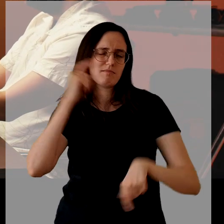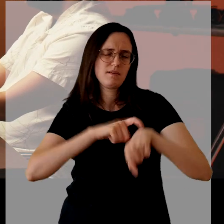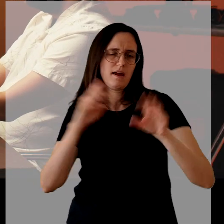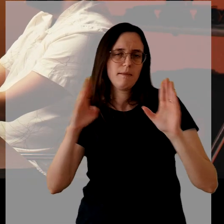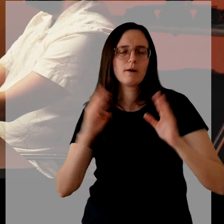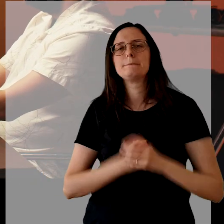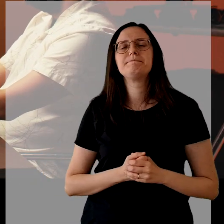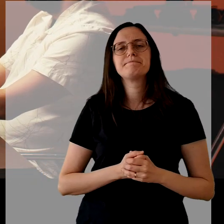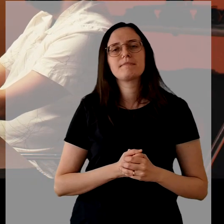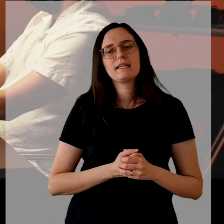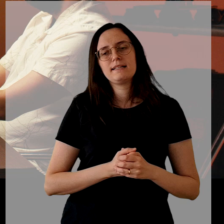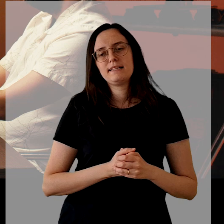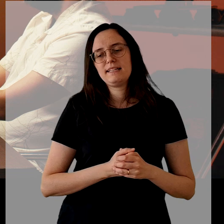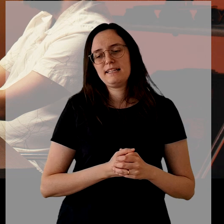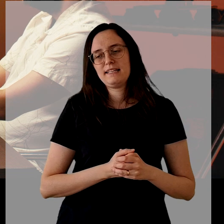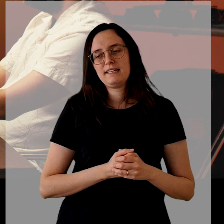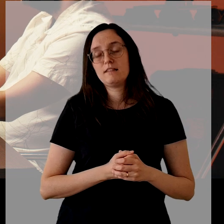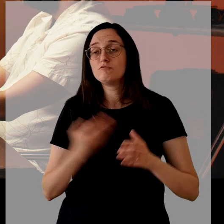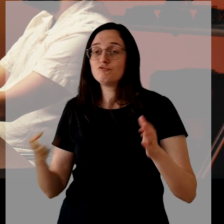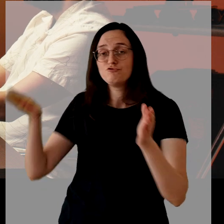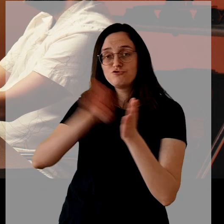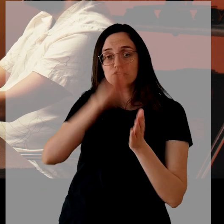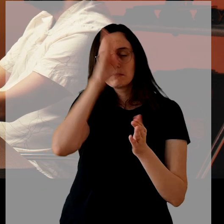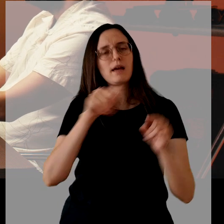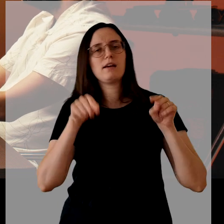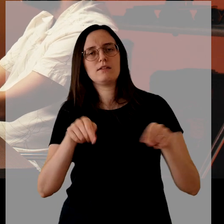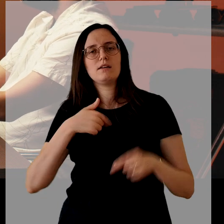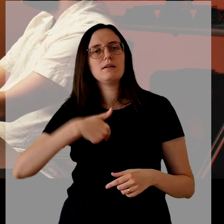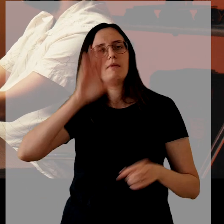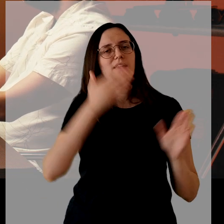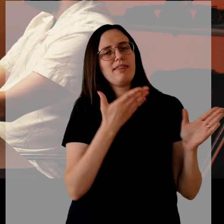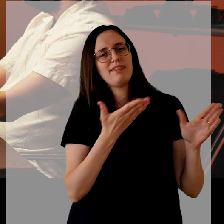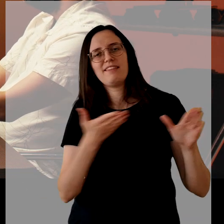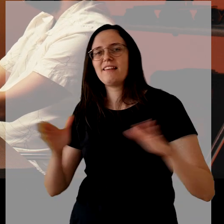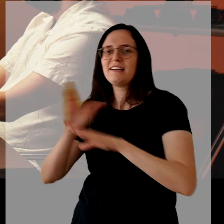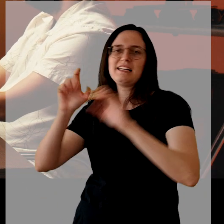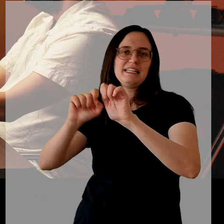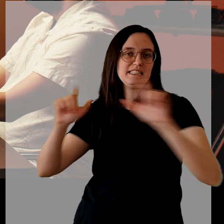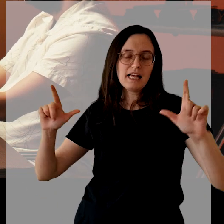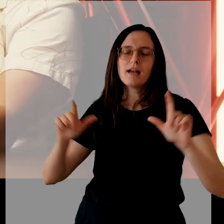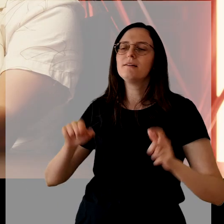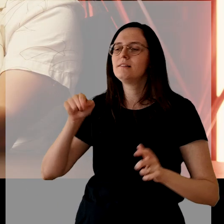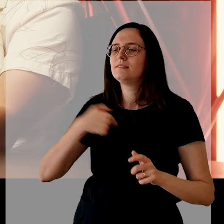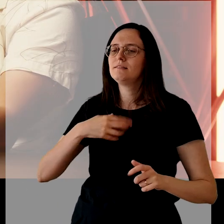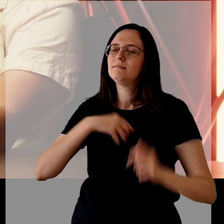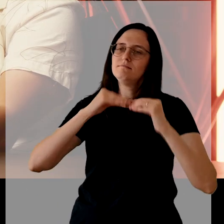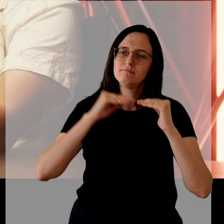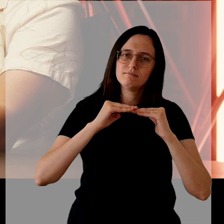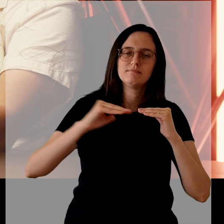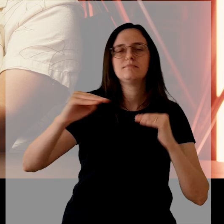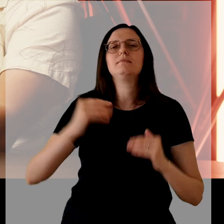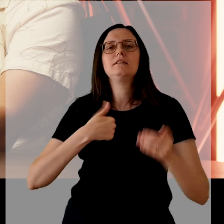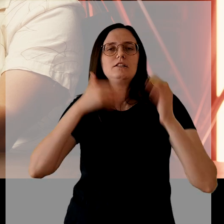né? E aí, chegando no Brasil, foi isso. Eu fui indo cada vez mais para o cinema e me estabelecendo, né?